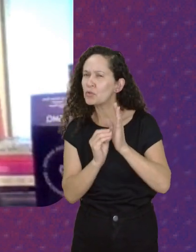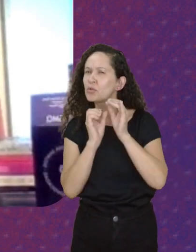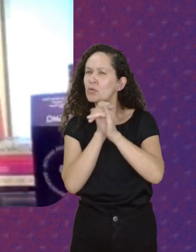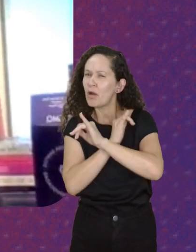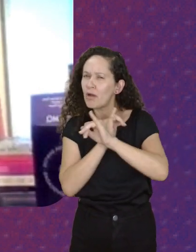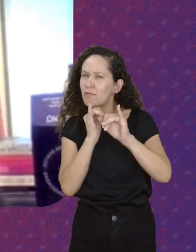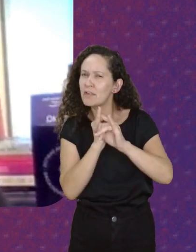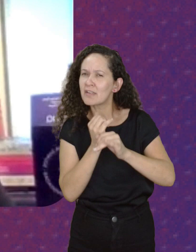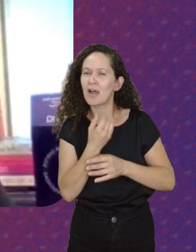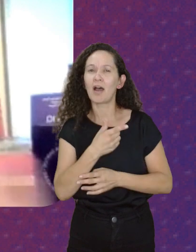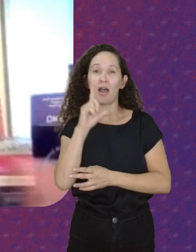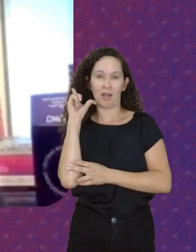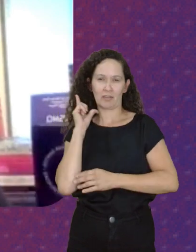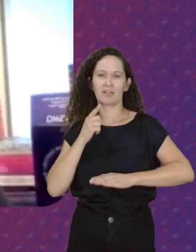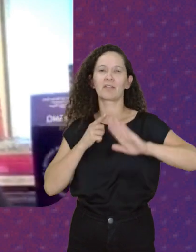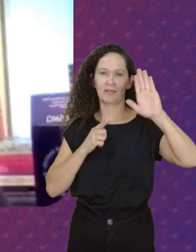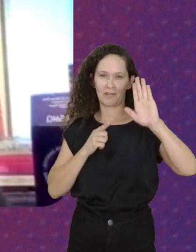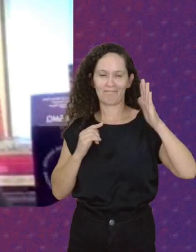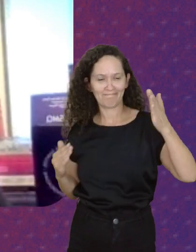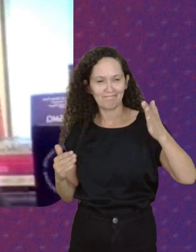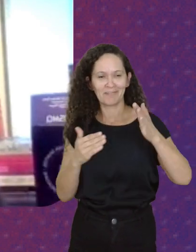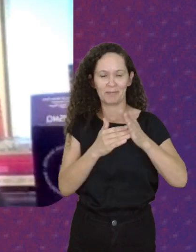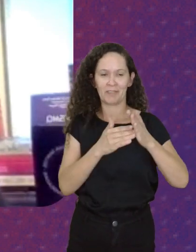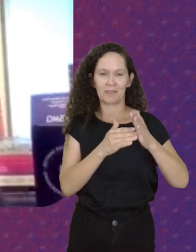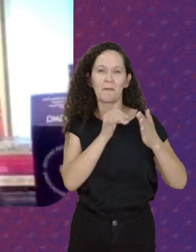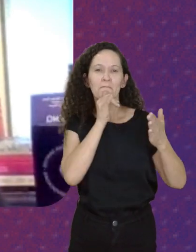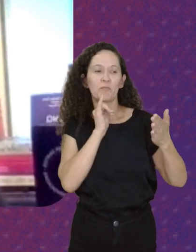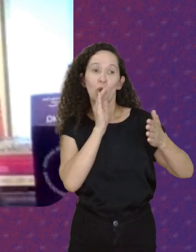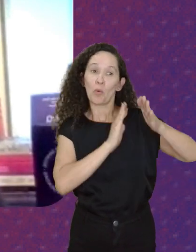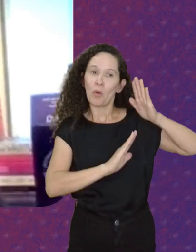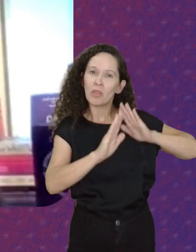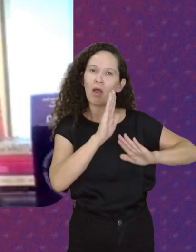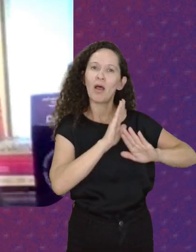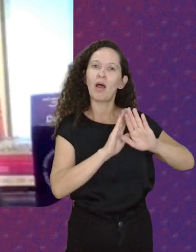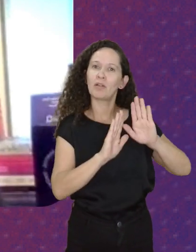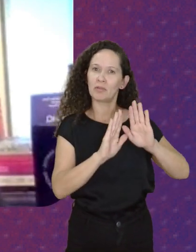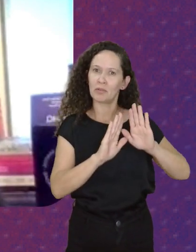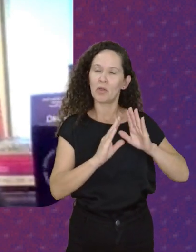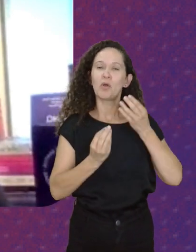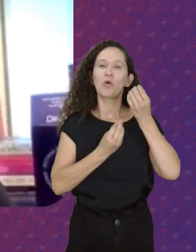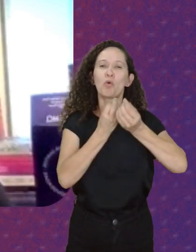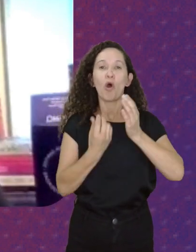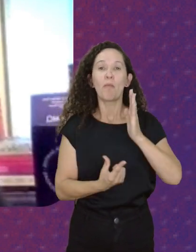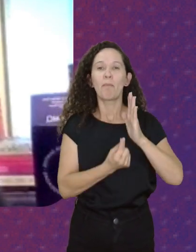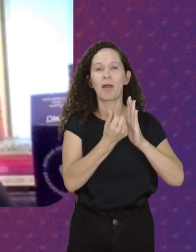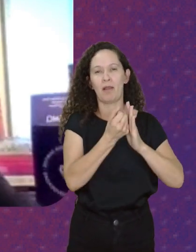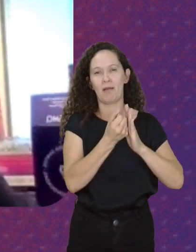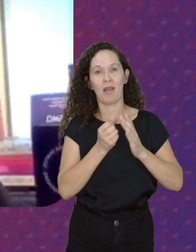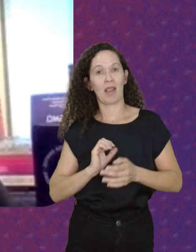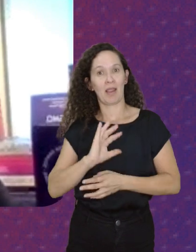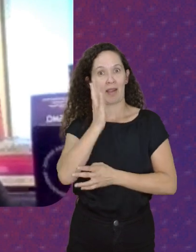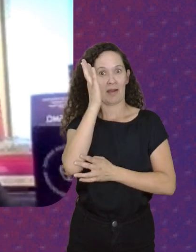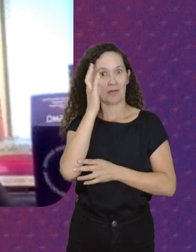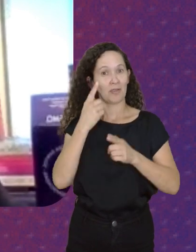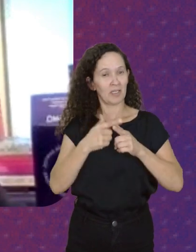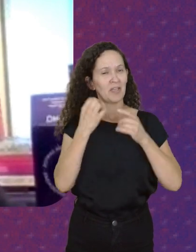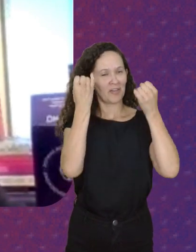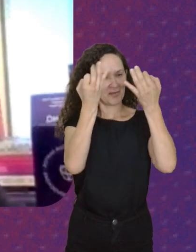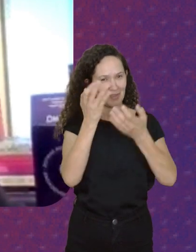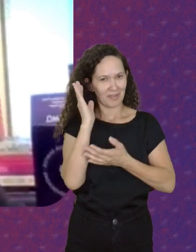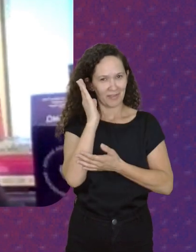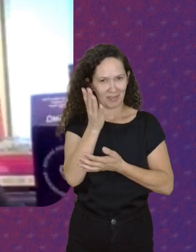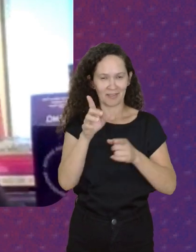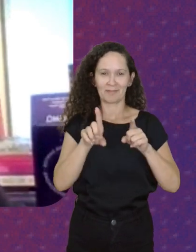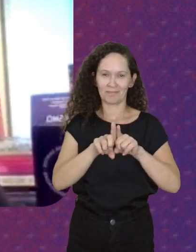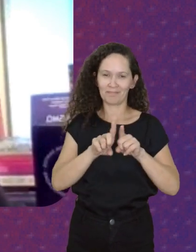e ela coloca essa limitação. Olha, você tem que tomar cuidado com a moderação de gastos. Por quê? Porque, como eu já mencionei para